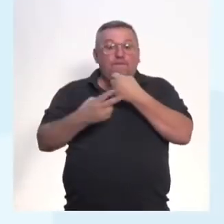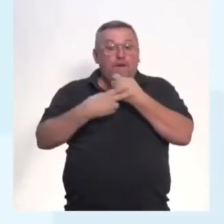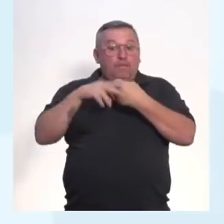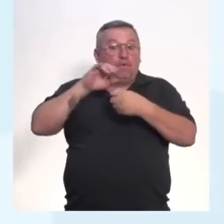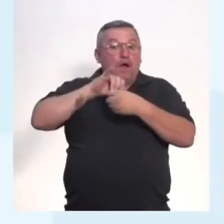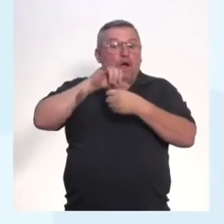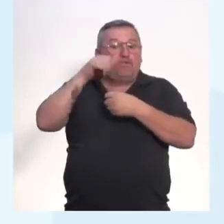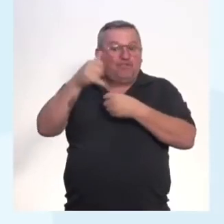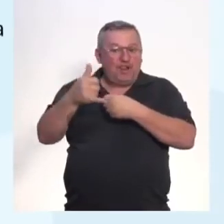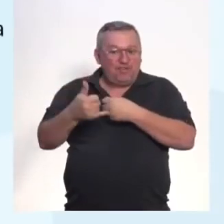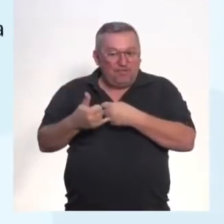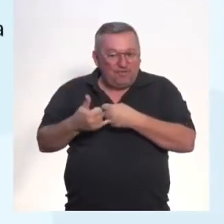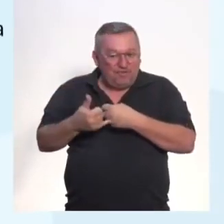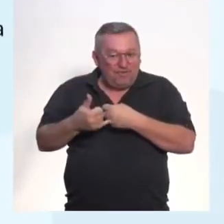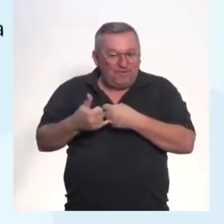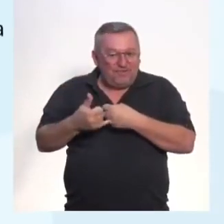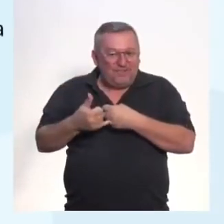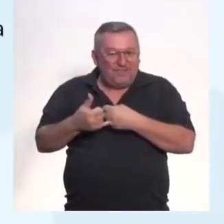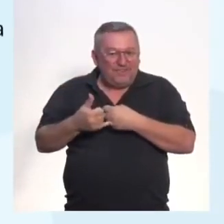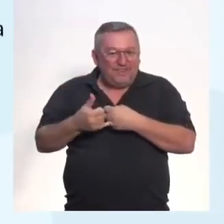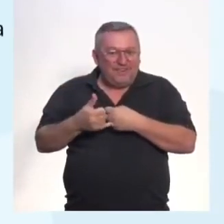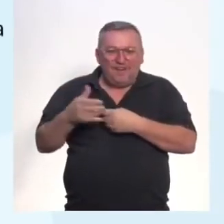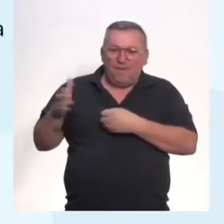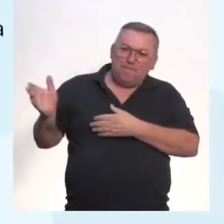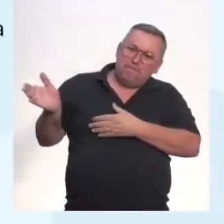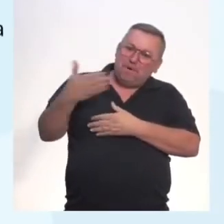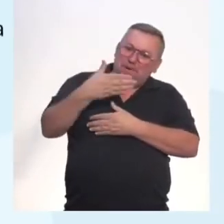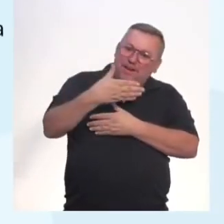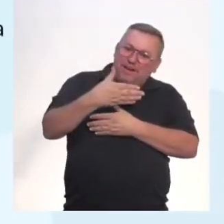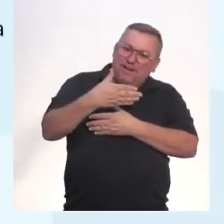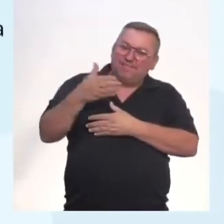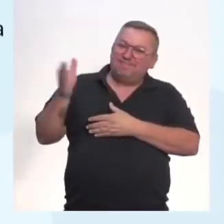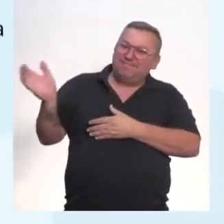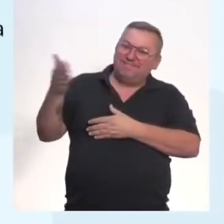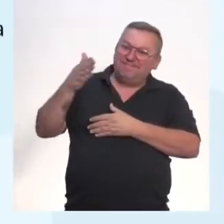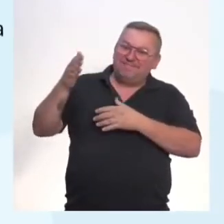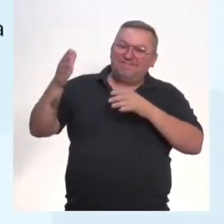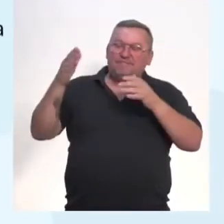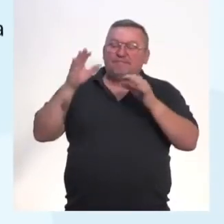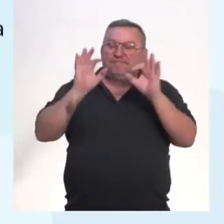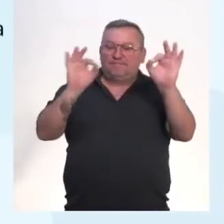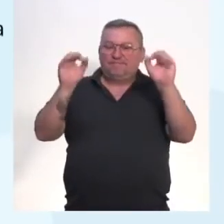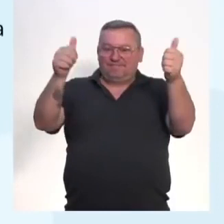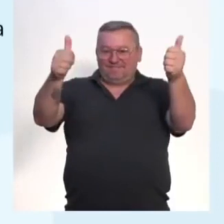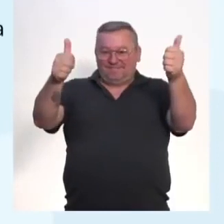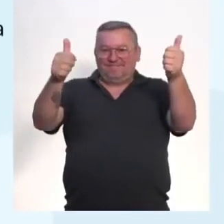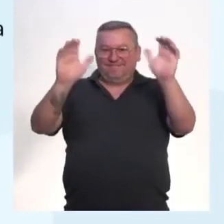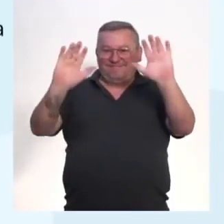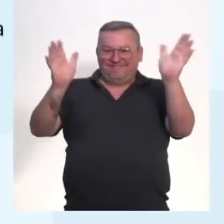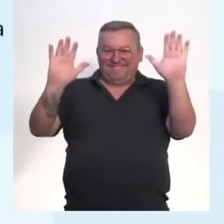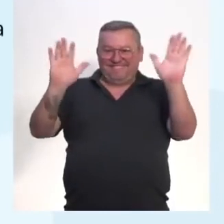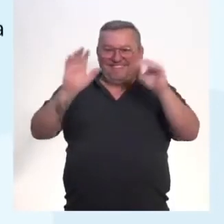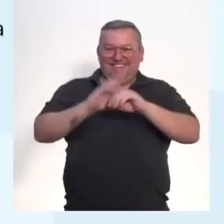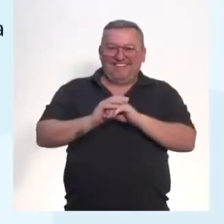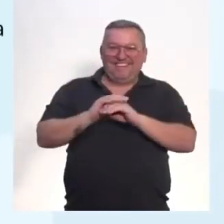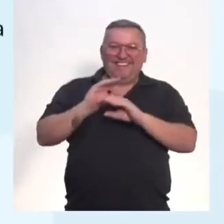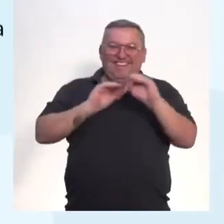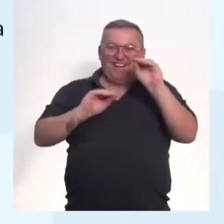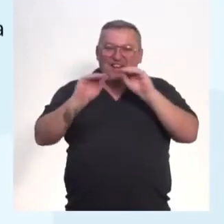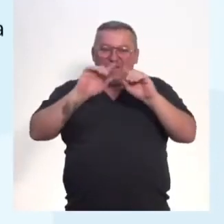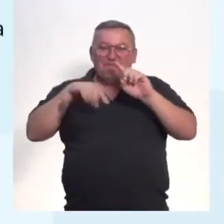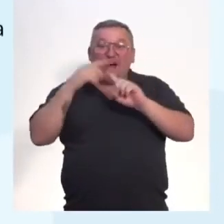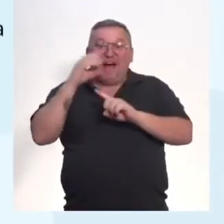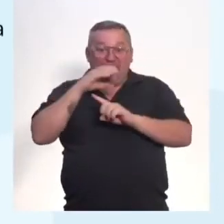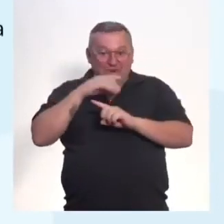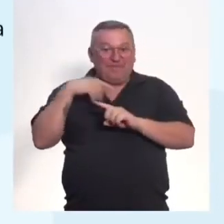e adjetivo. Então, bora lá. Sidney, as mãozinhas estão preparadas? Eu vou mandar uns beijos mais rápido,